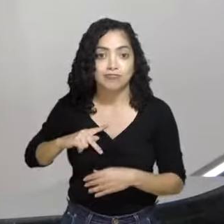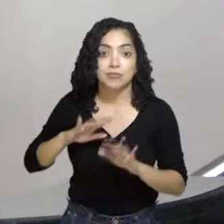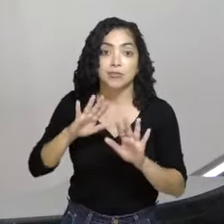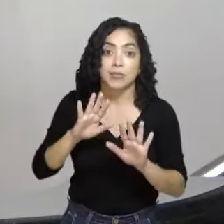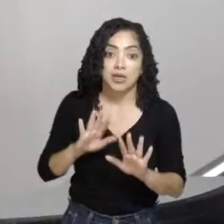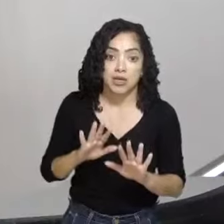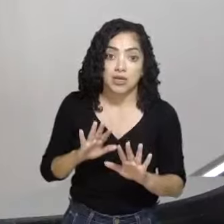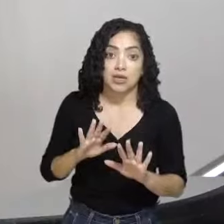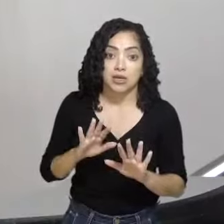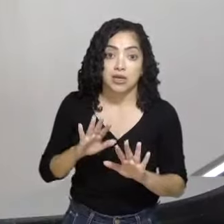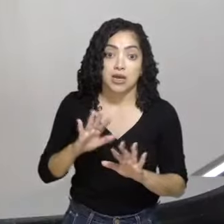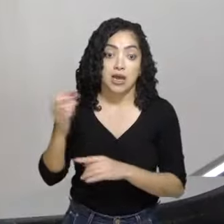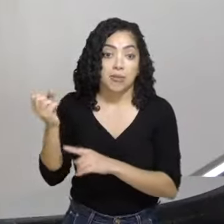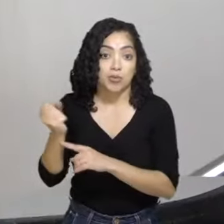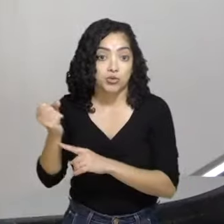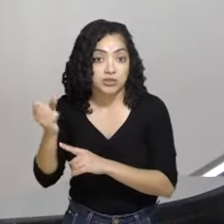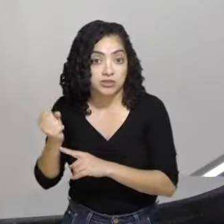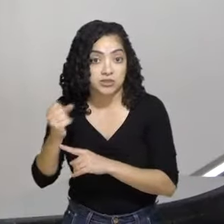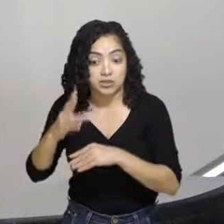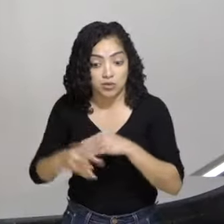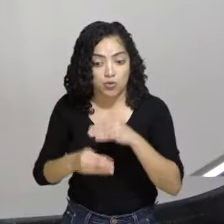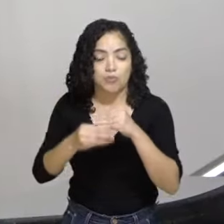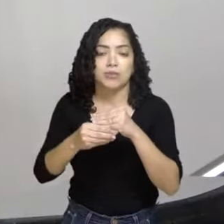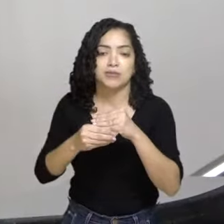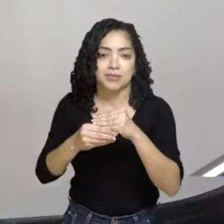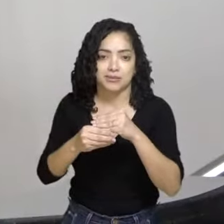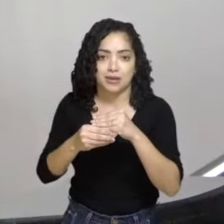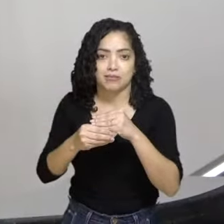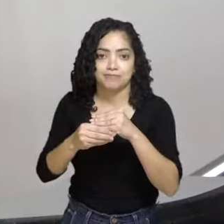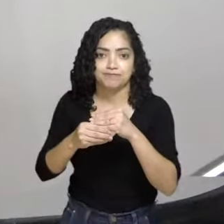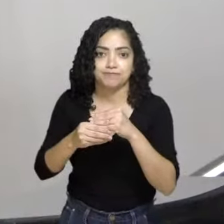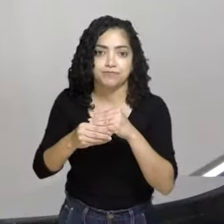a aposentadoria complementar, inclusive,